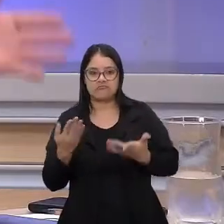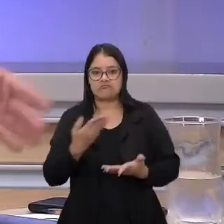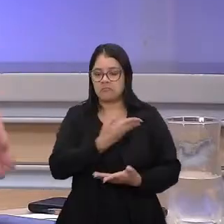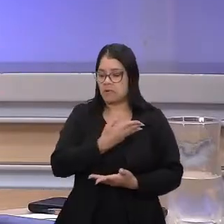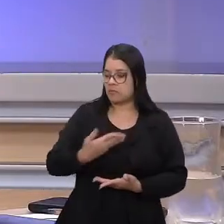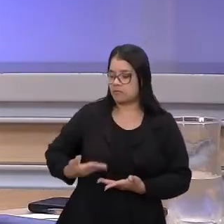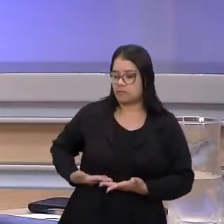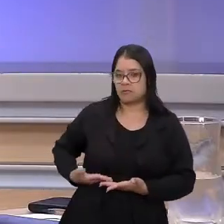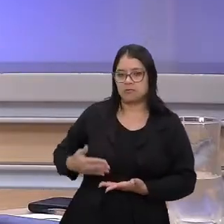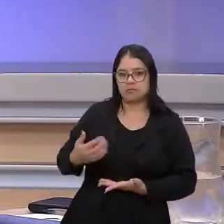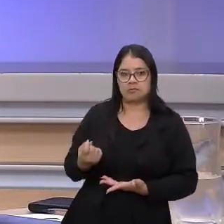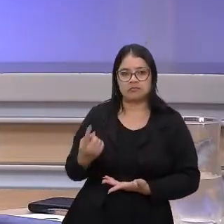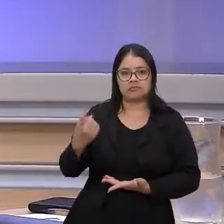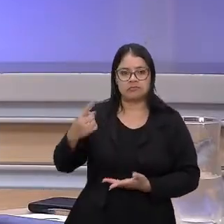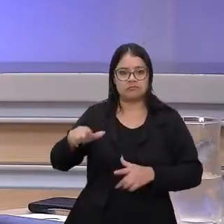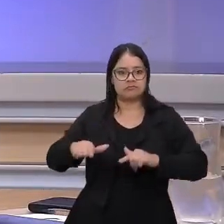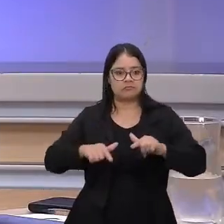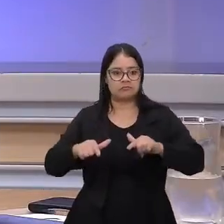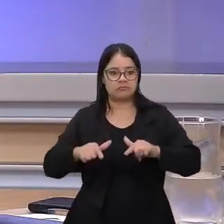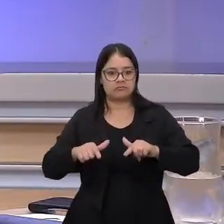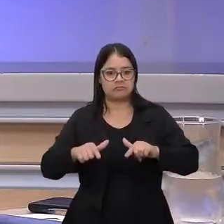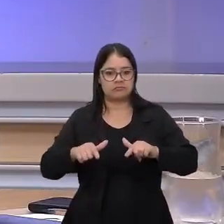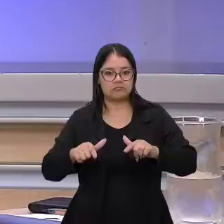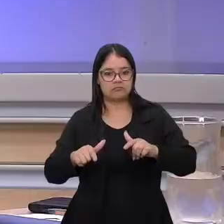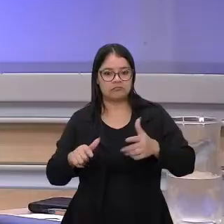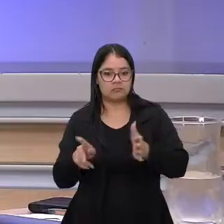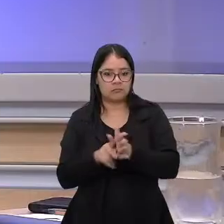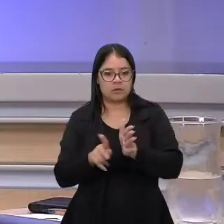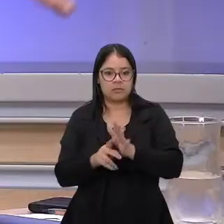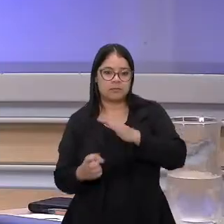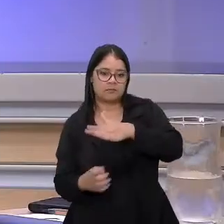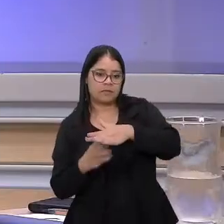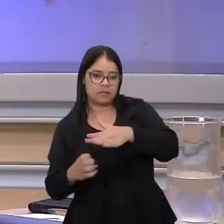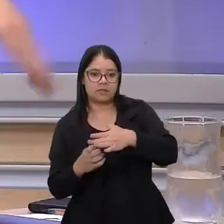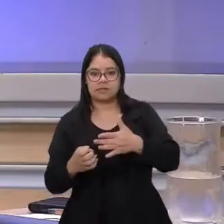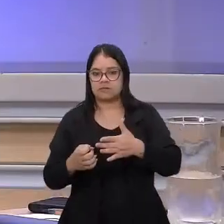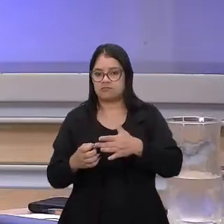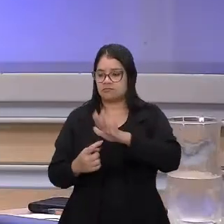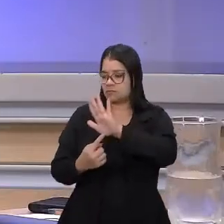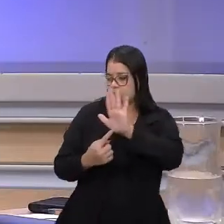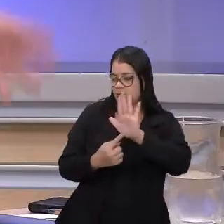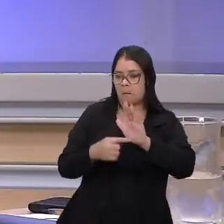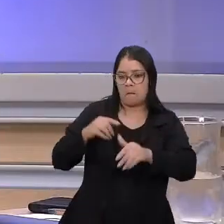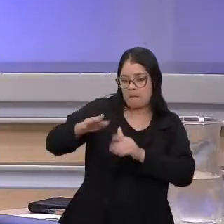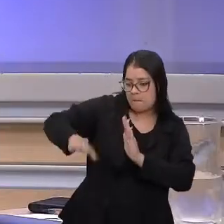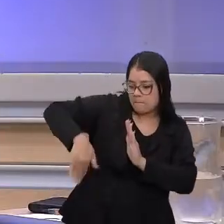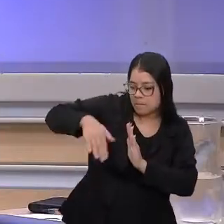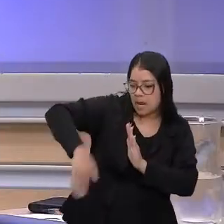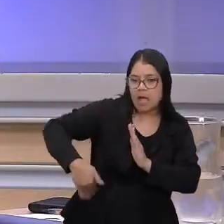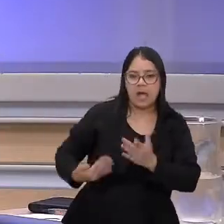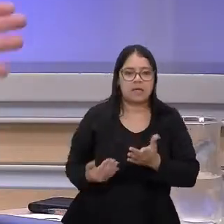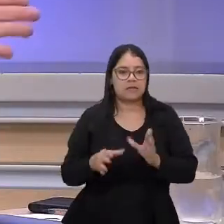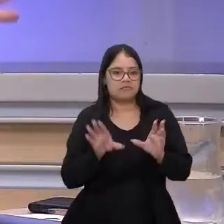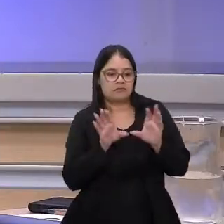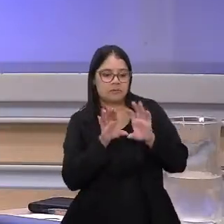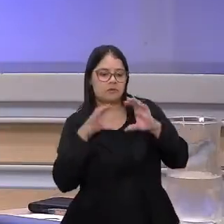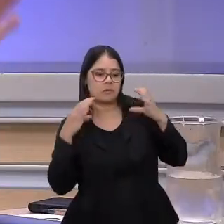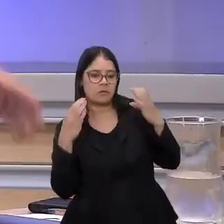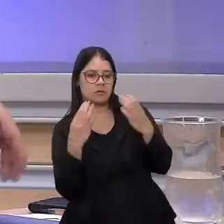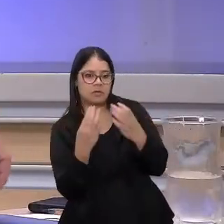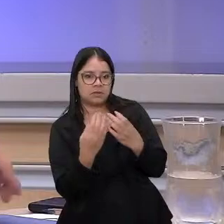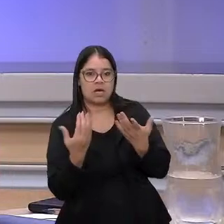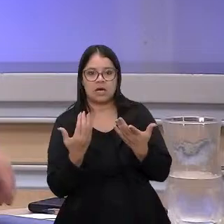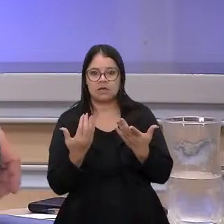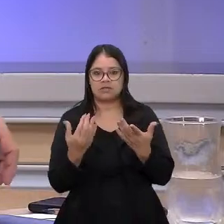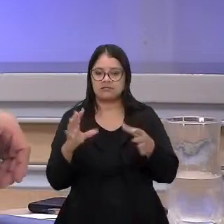autônomo, né? Eu acho que você mostrou ali num exemplo ali, na praia, a comunidade, as parcerias, creio que você